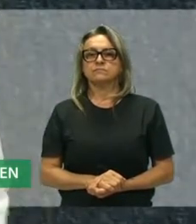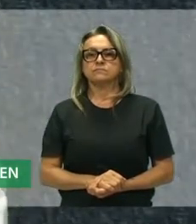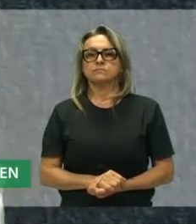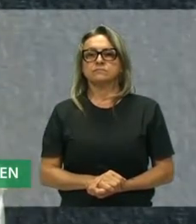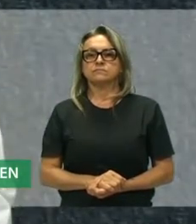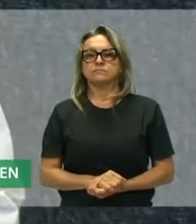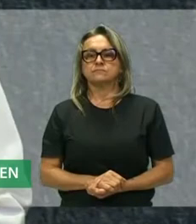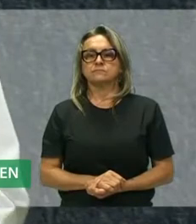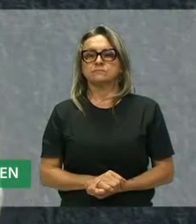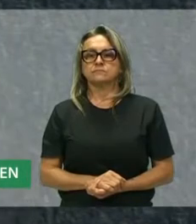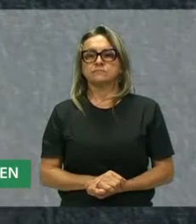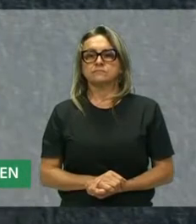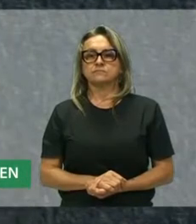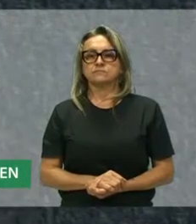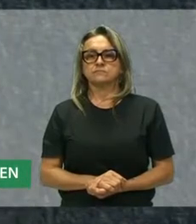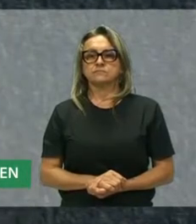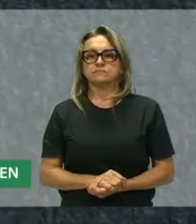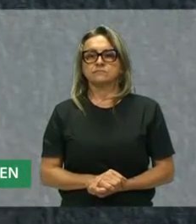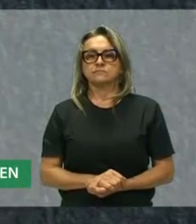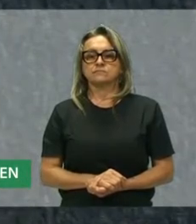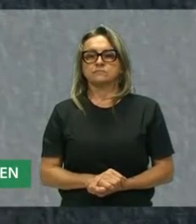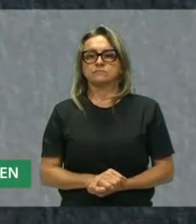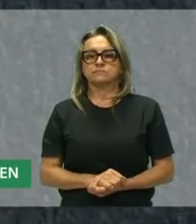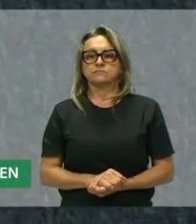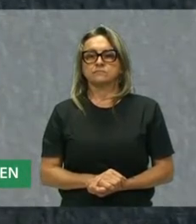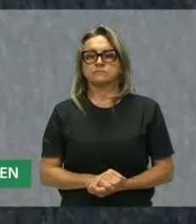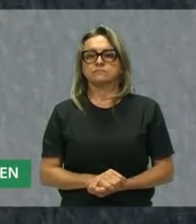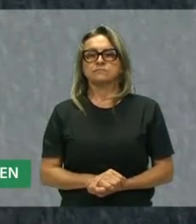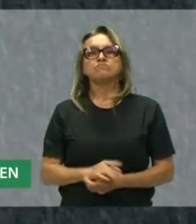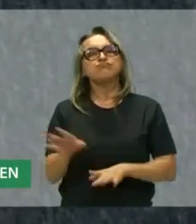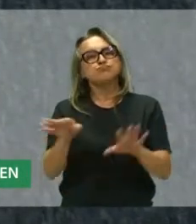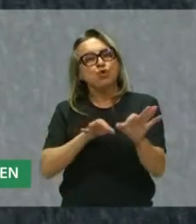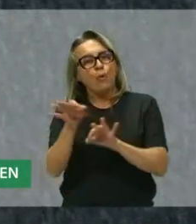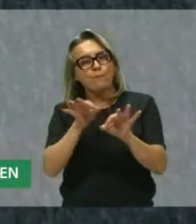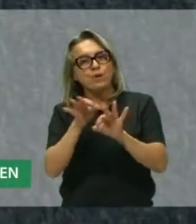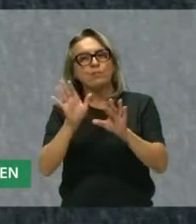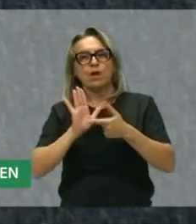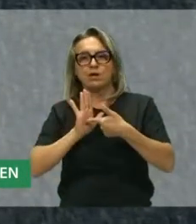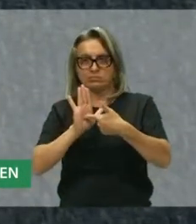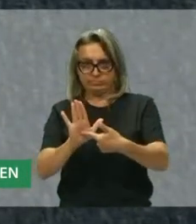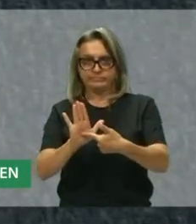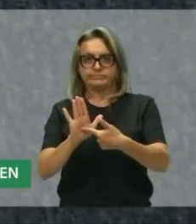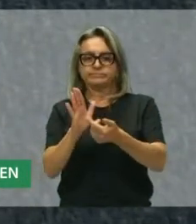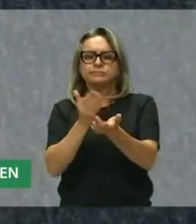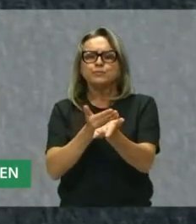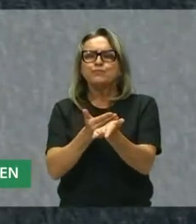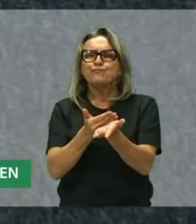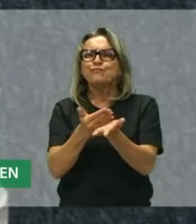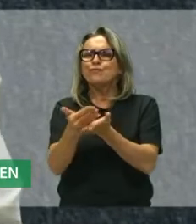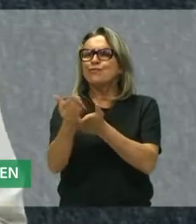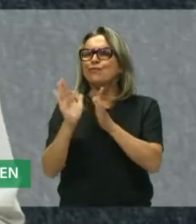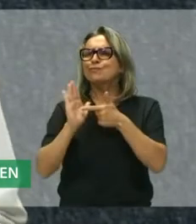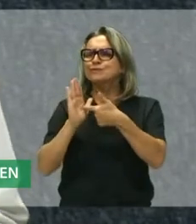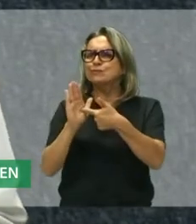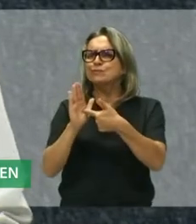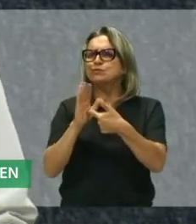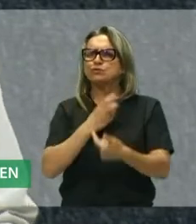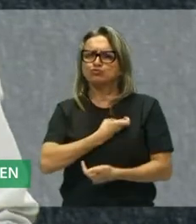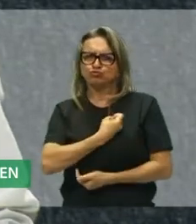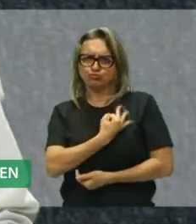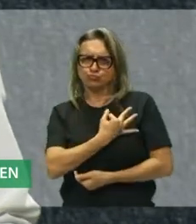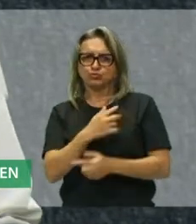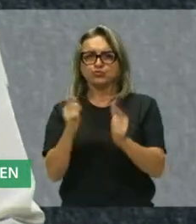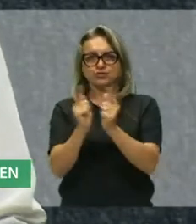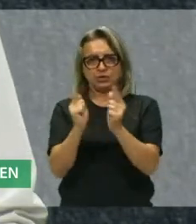Nós preparamos uma apresentação e começaremos mostrando alguns números de atendimento do Marieta